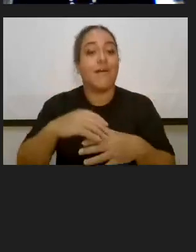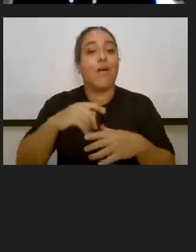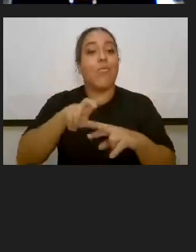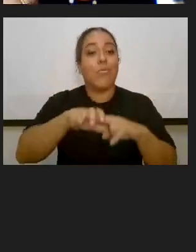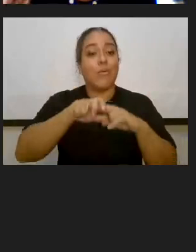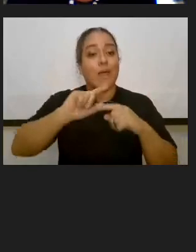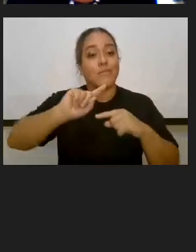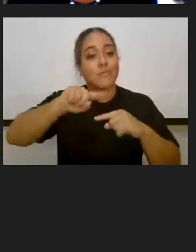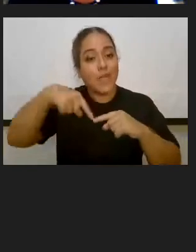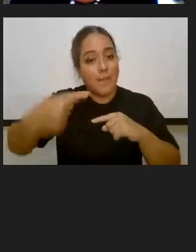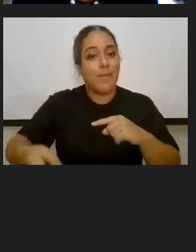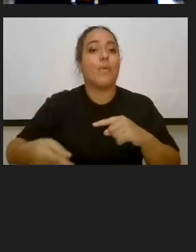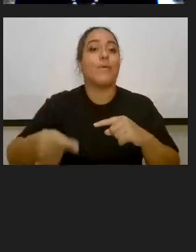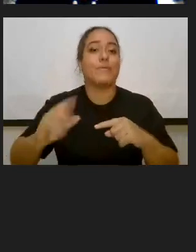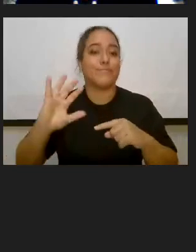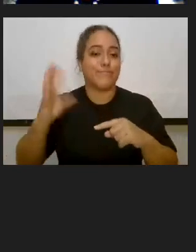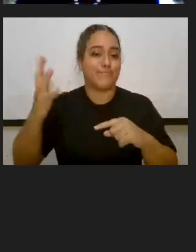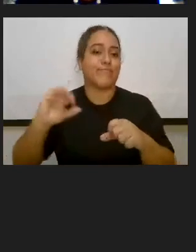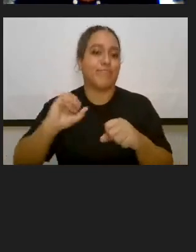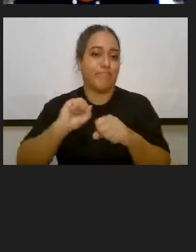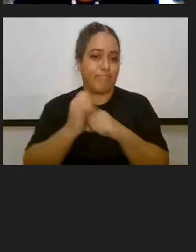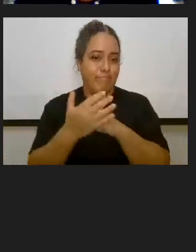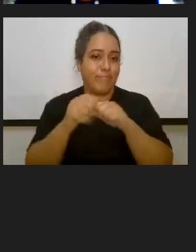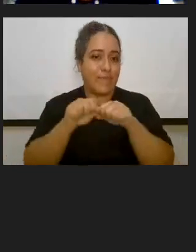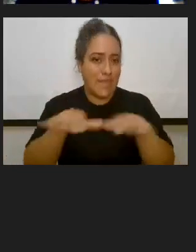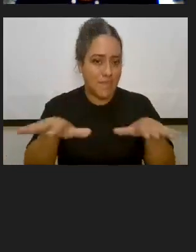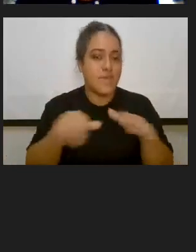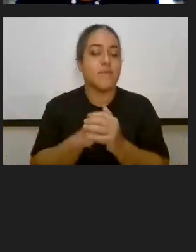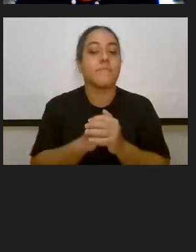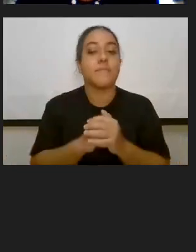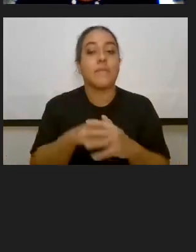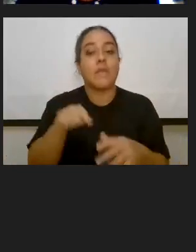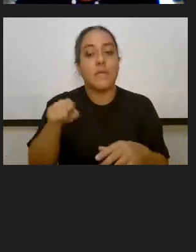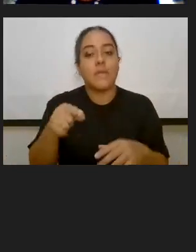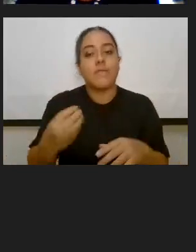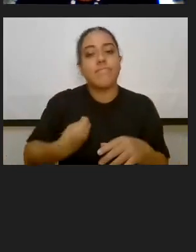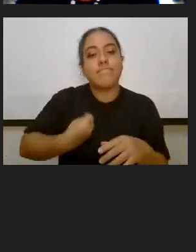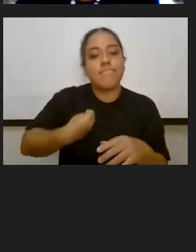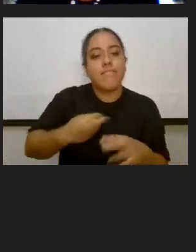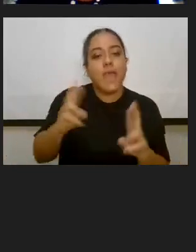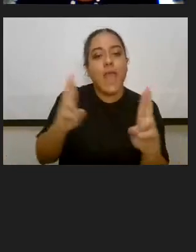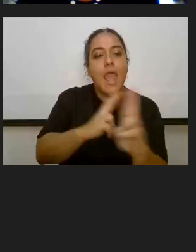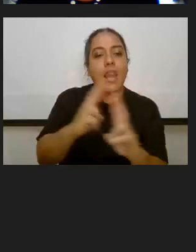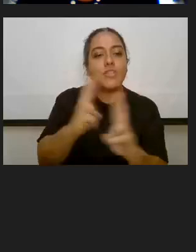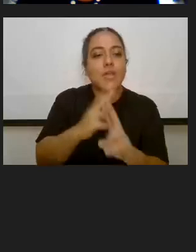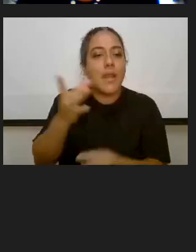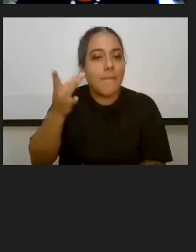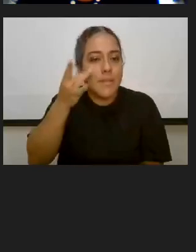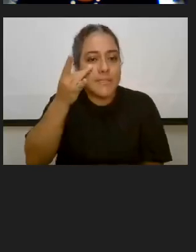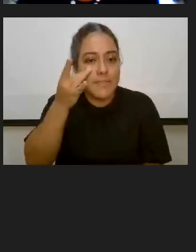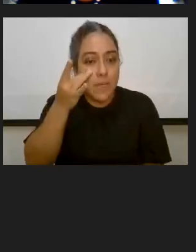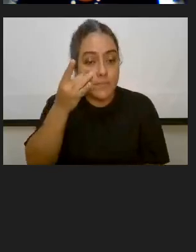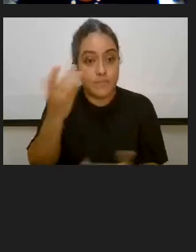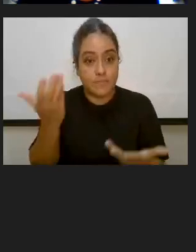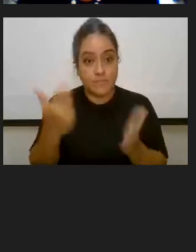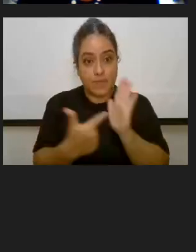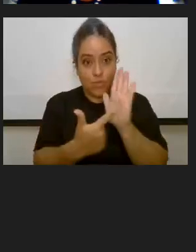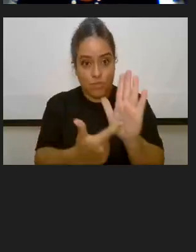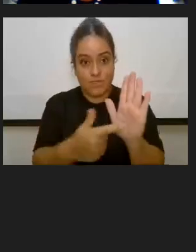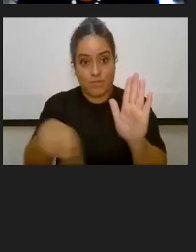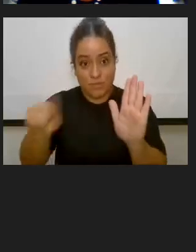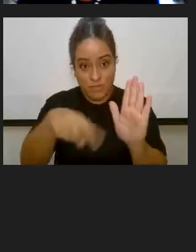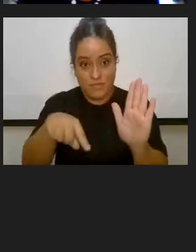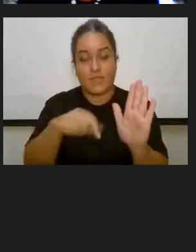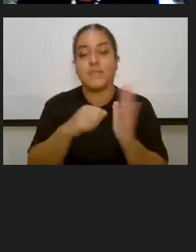também, voltando a se relacionar aí presencialmente. Eu quero fazer destaque para vocês aqui, ó, no